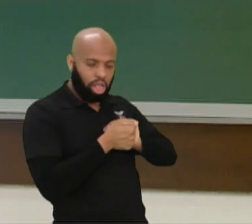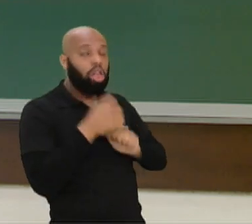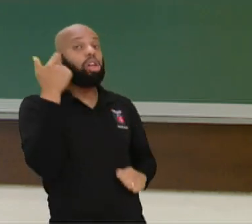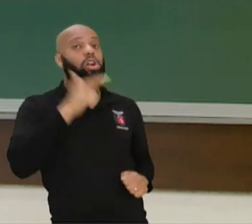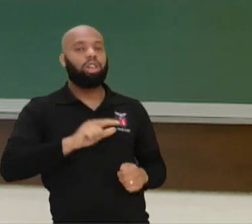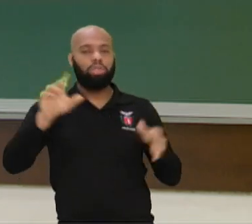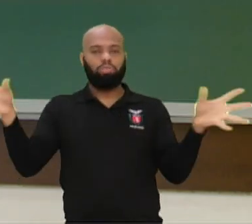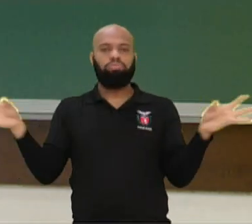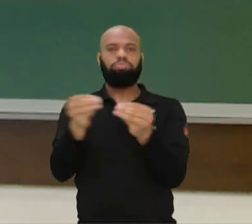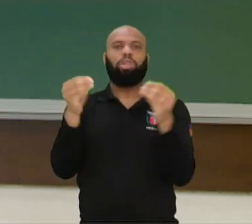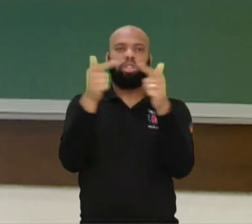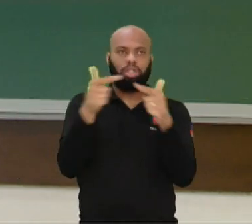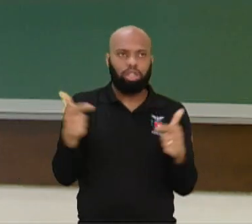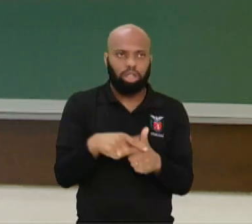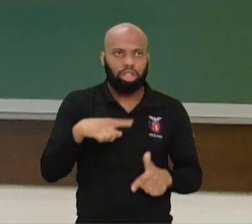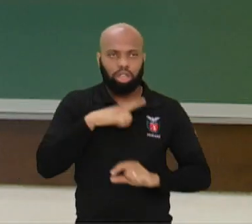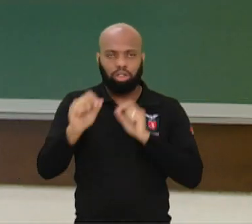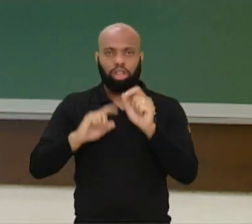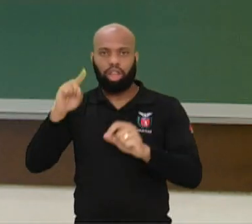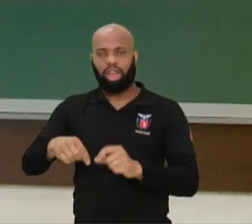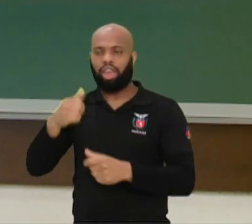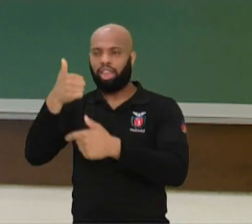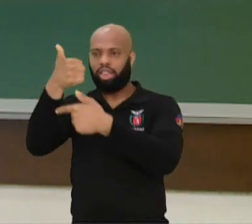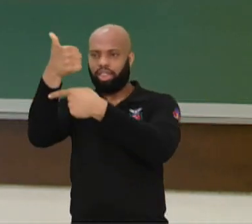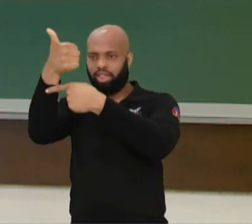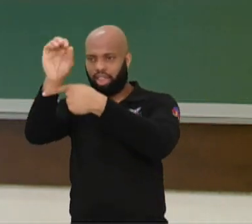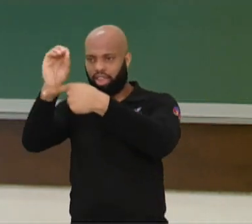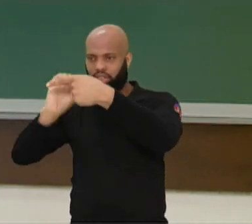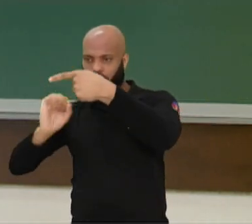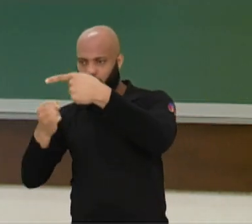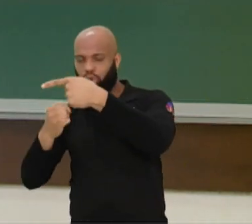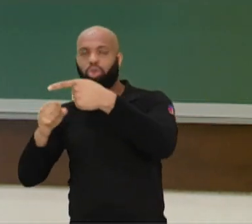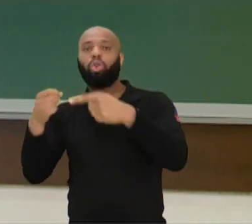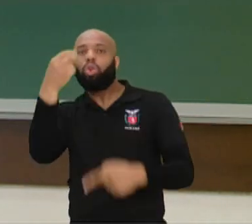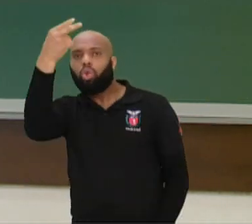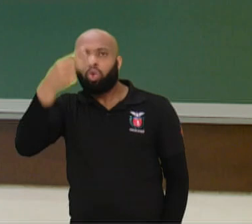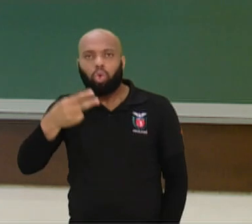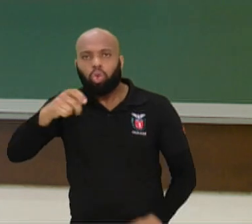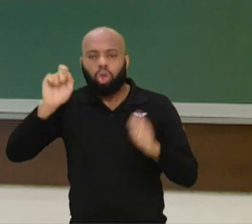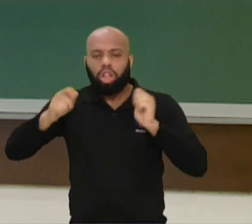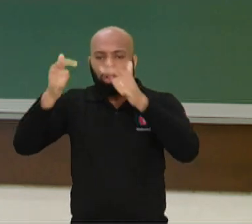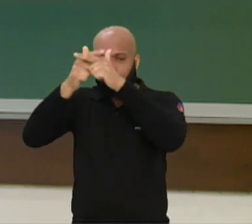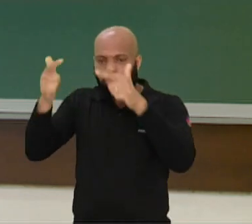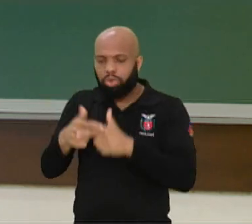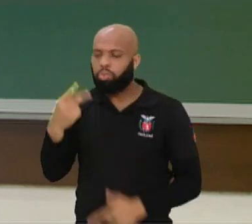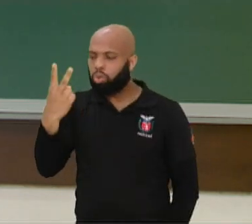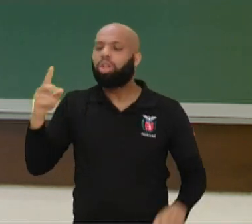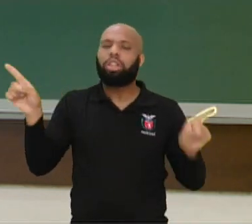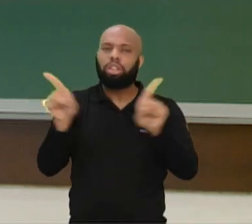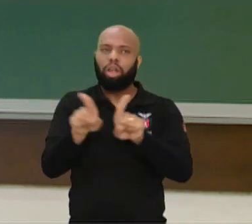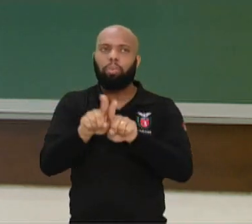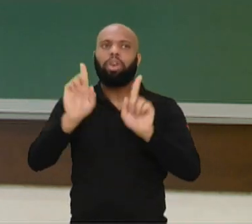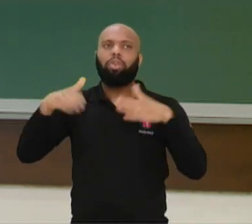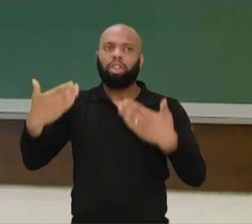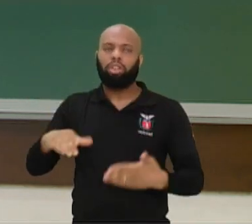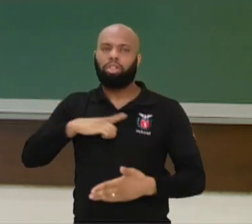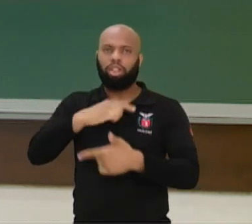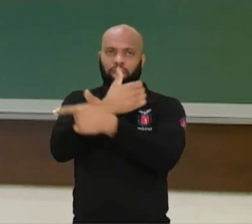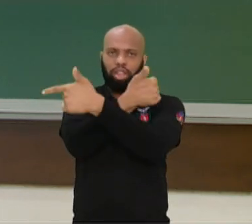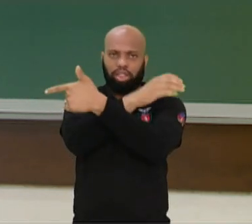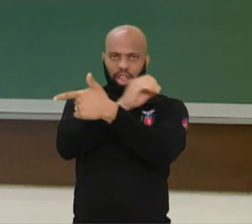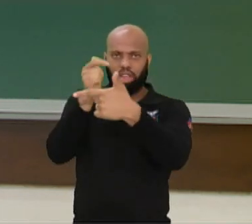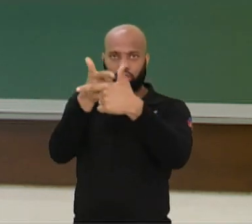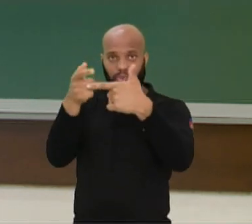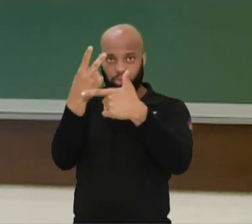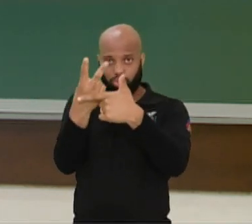simplificação. Aqui, 10/8, os dois eu vou dividir por 2, tanto o numerador como o denominador. Então, eu chego